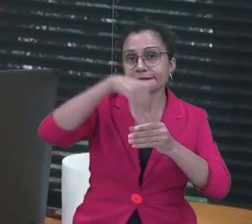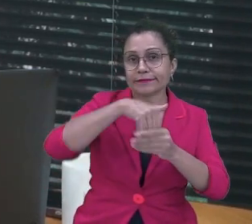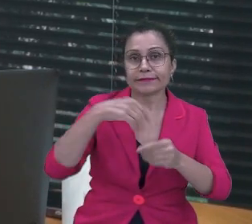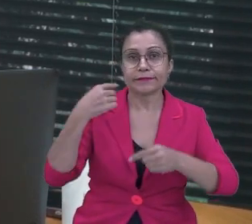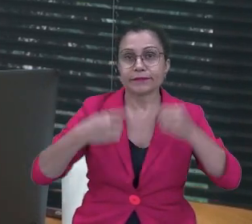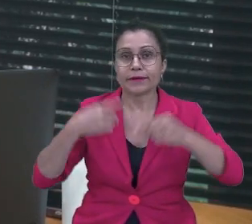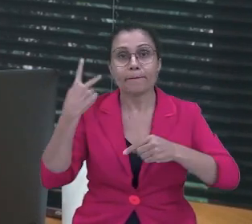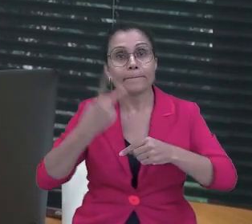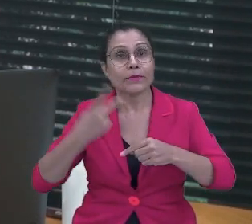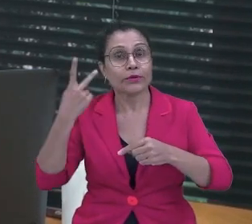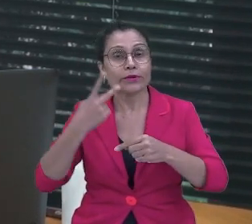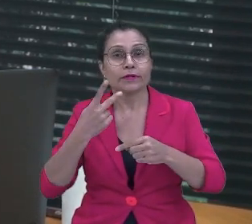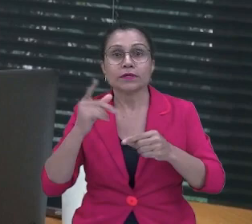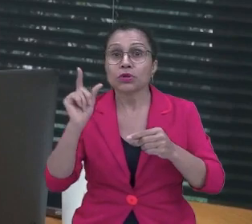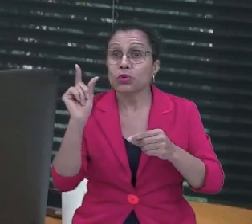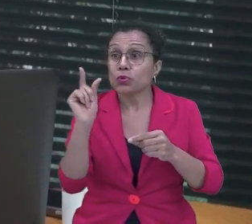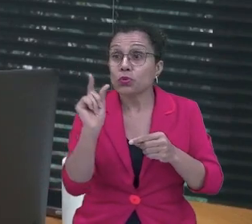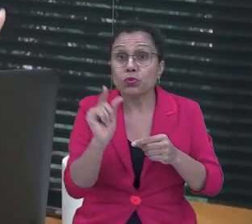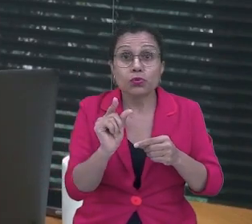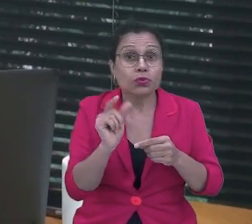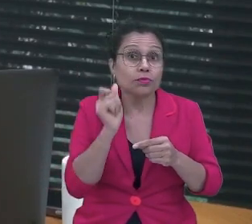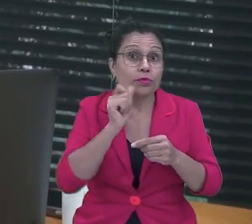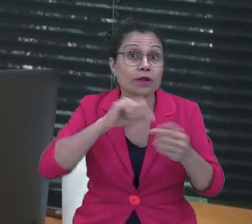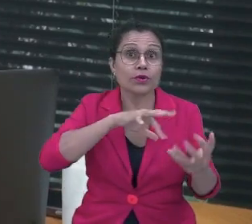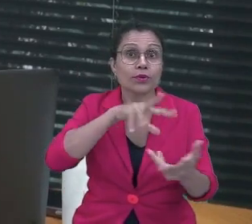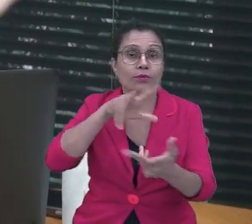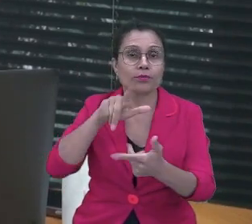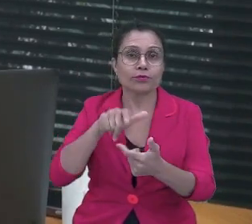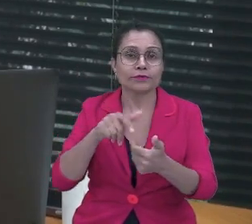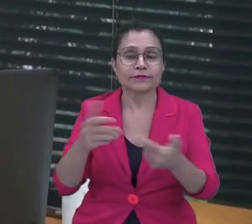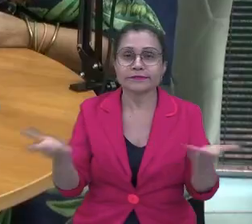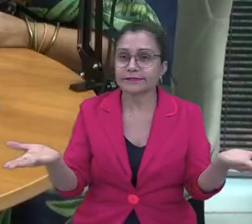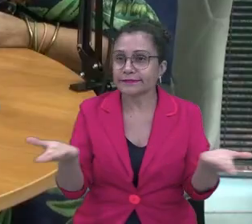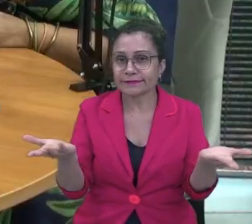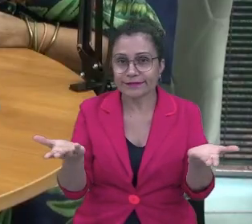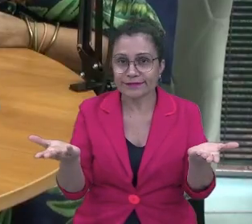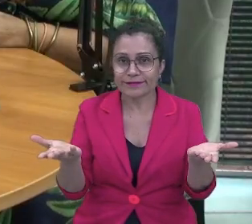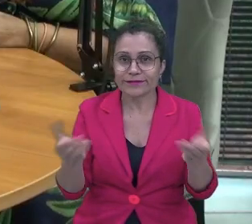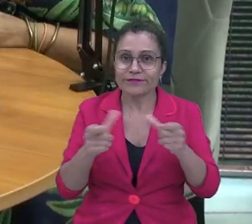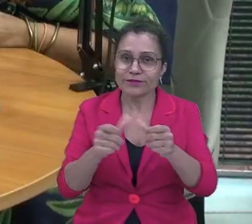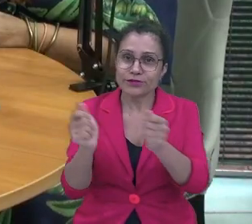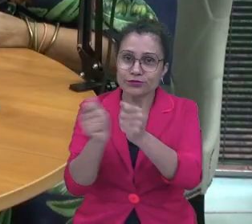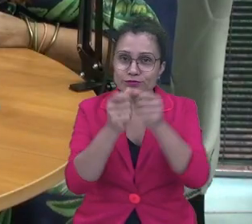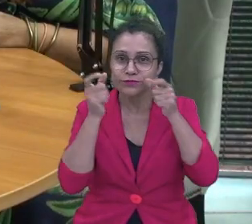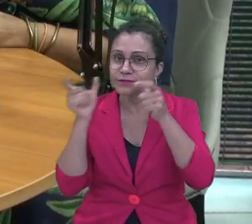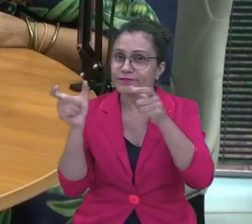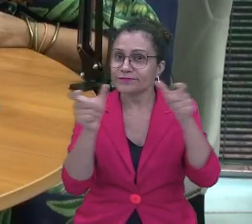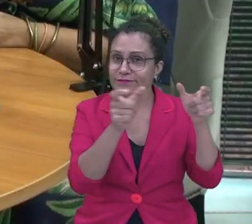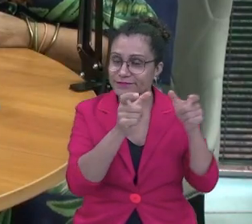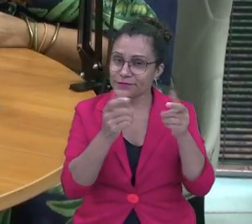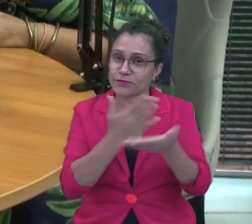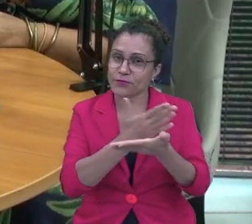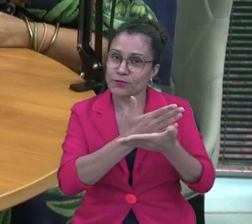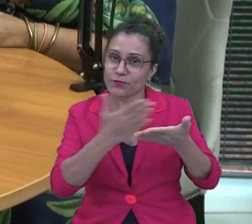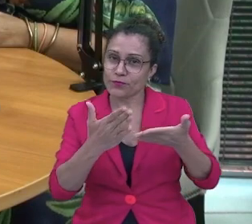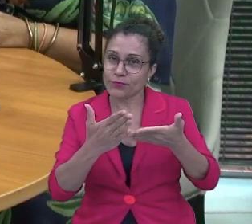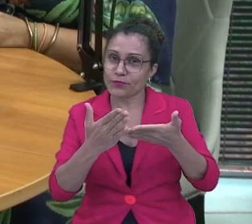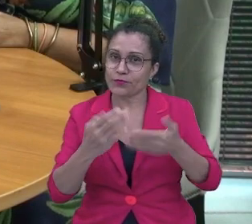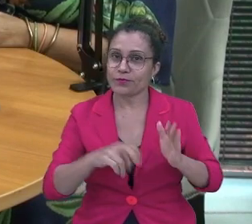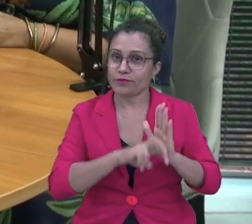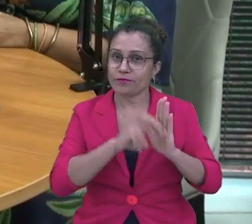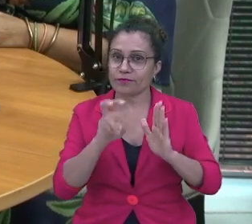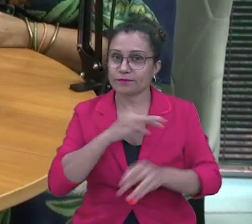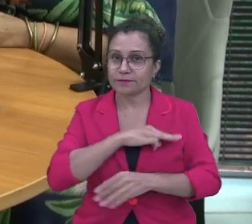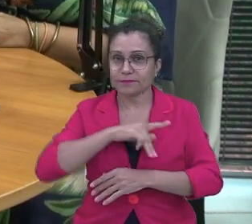no mundo. Você que nos ouve sabia disso? Então fica com a gente, nós vamos rodar a vinheta aqui e vamos iniciando então o Vozes